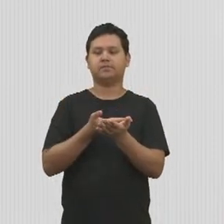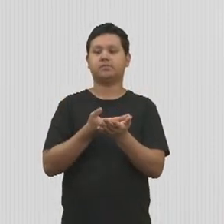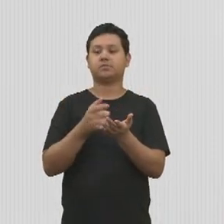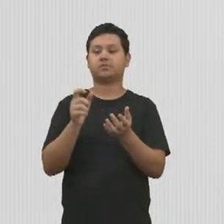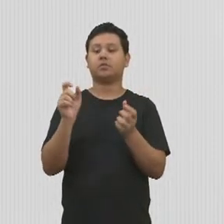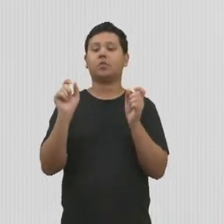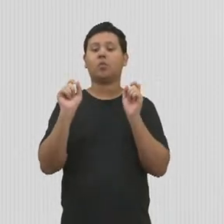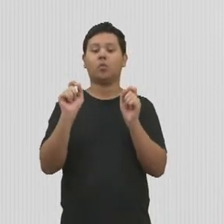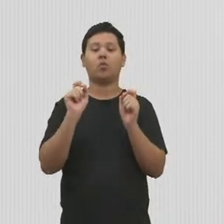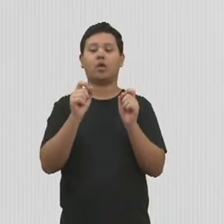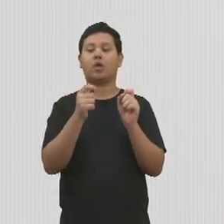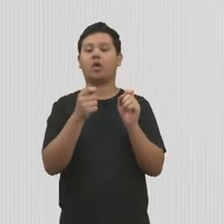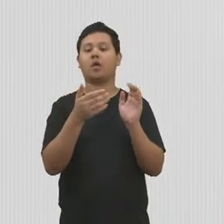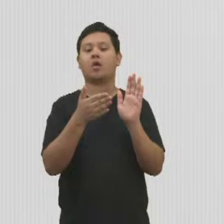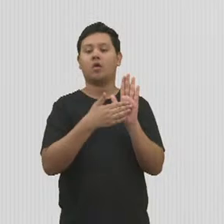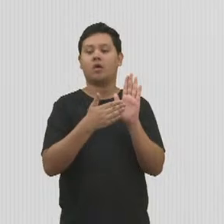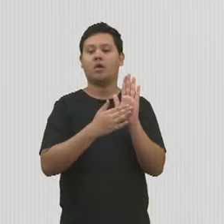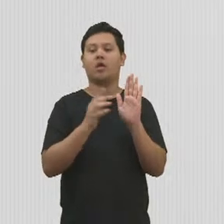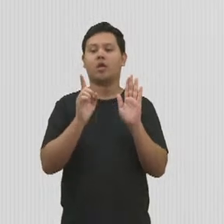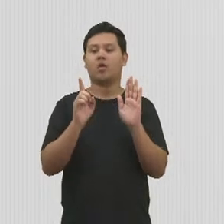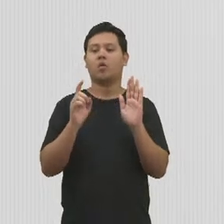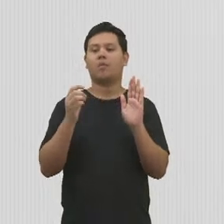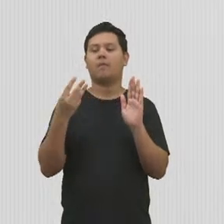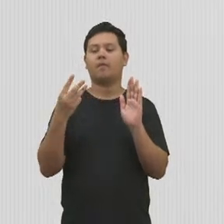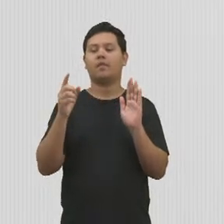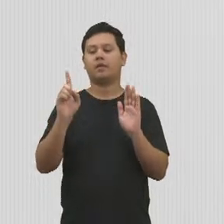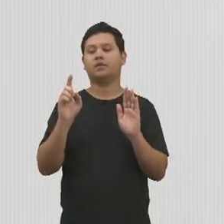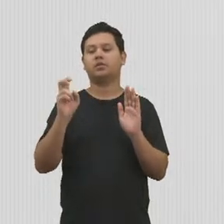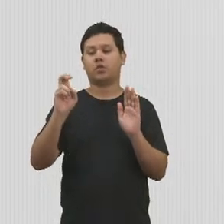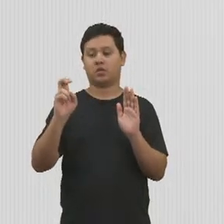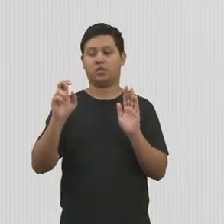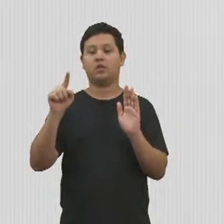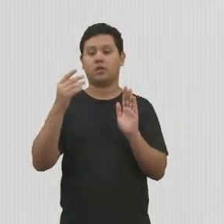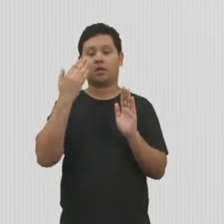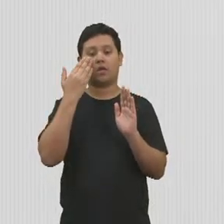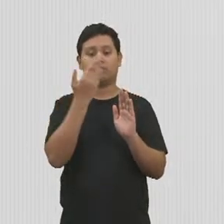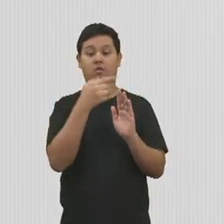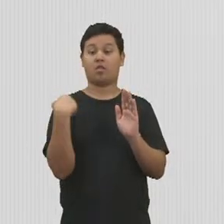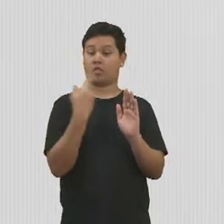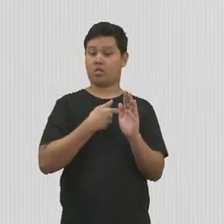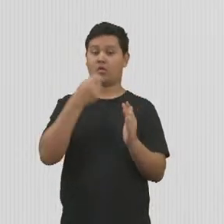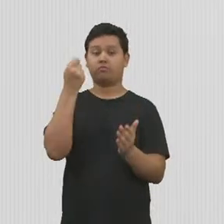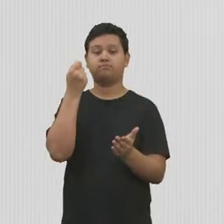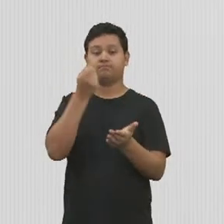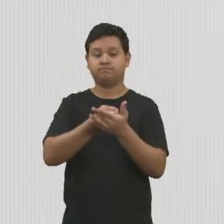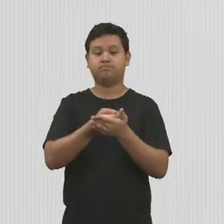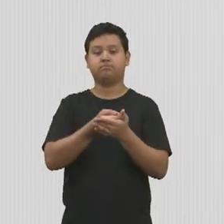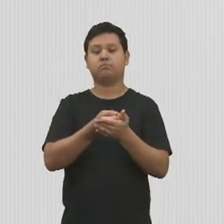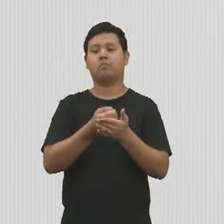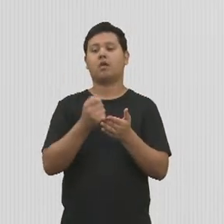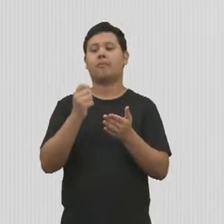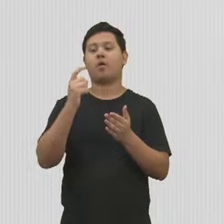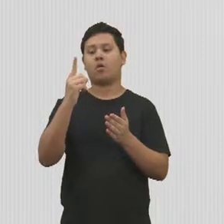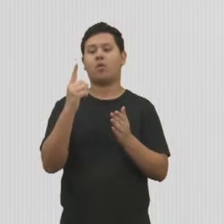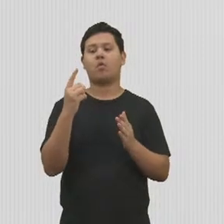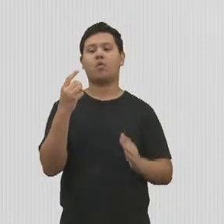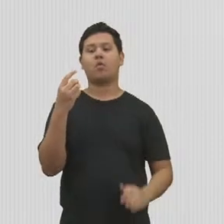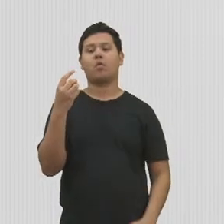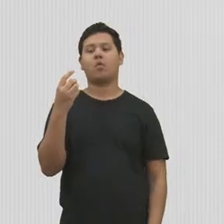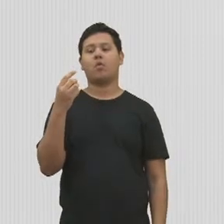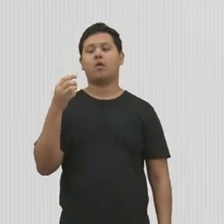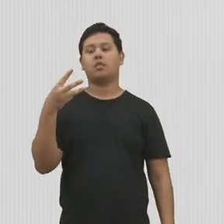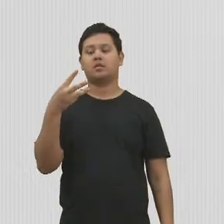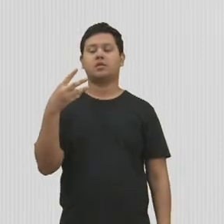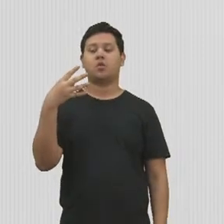despesa primária de 1.315.000, nós pagamos do ano corrente de 2024